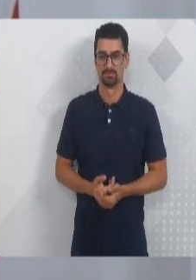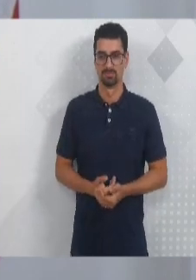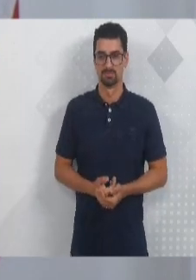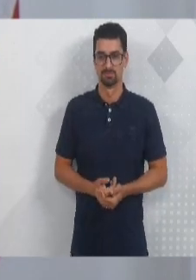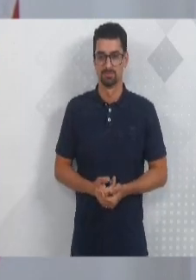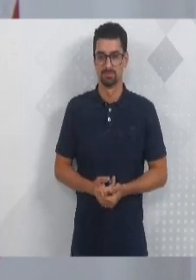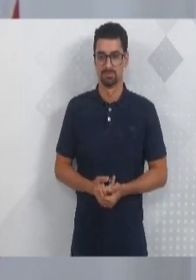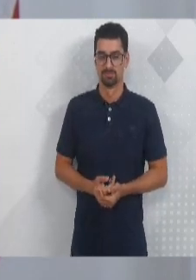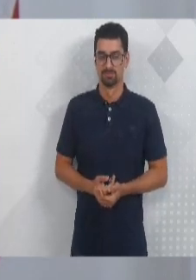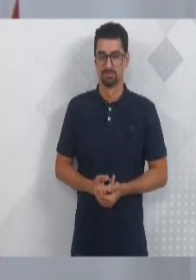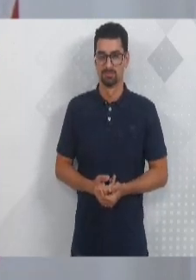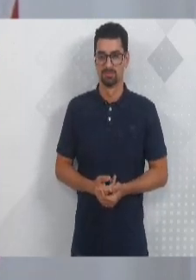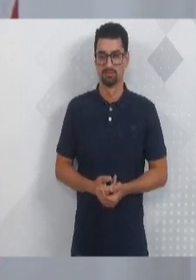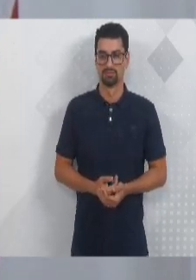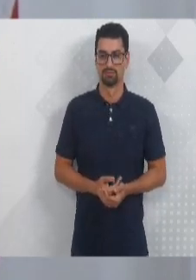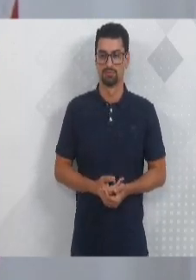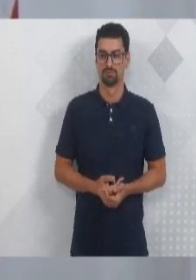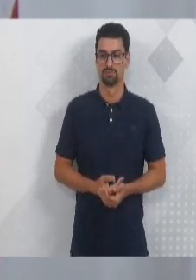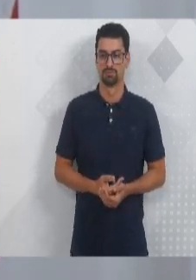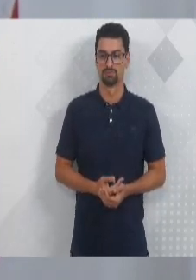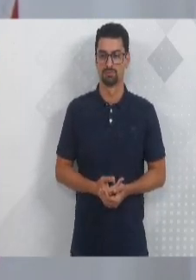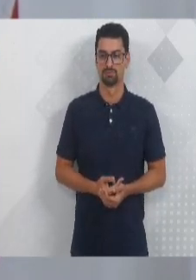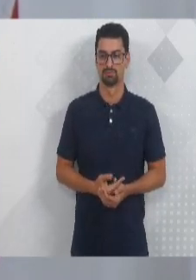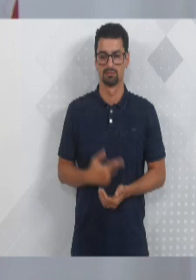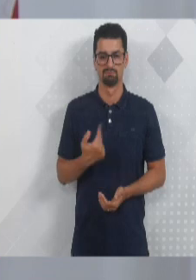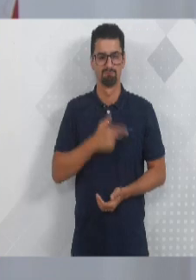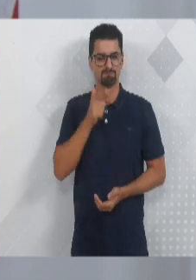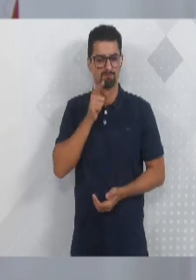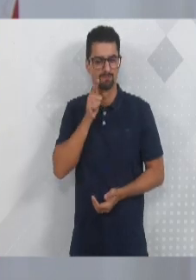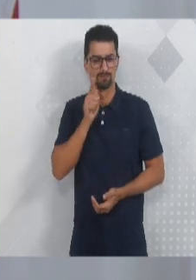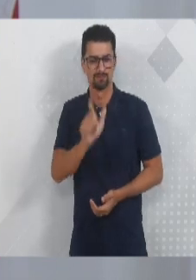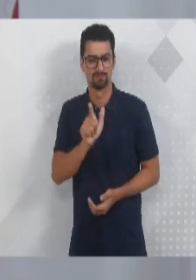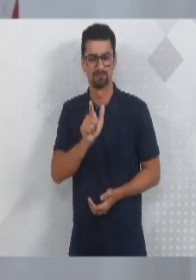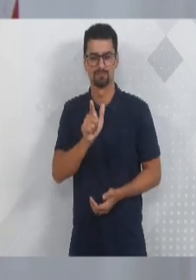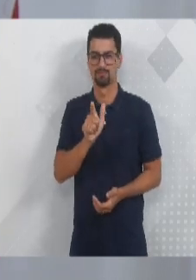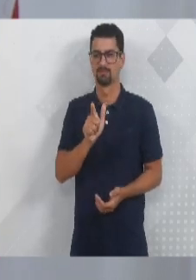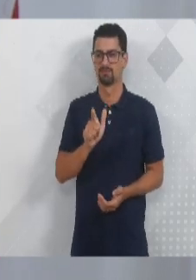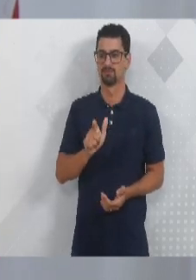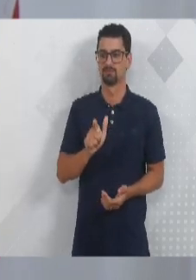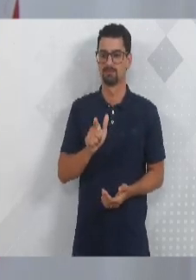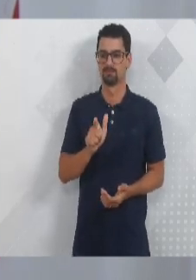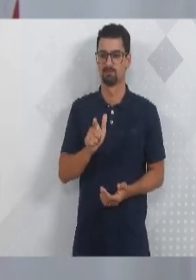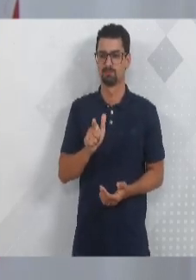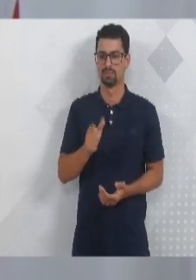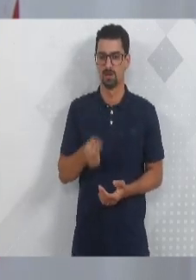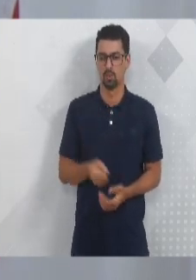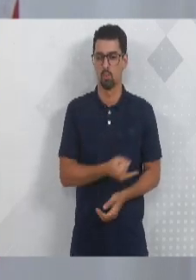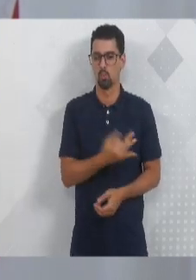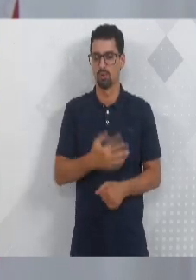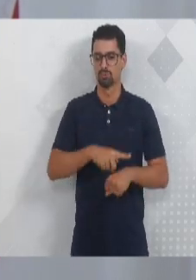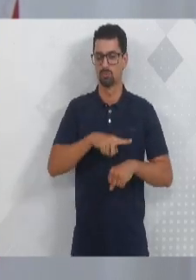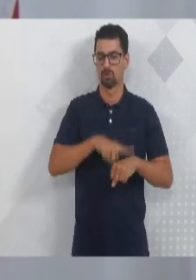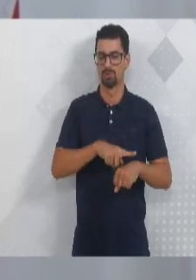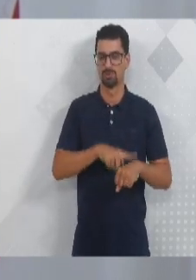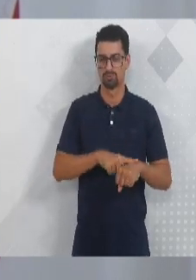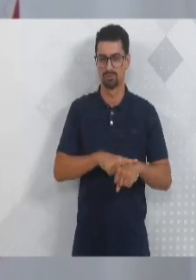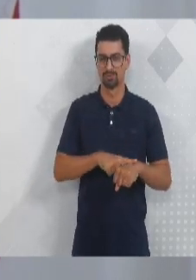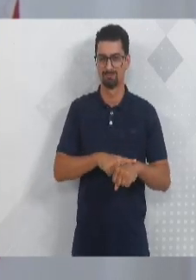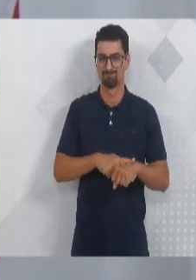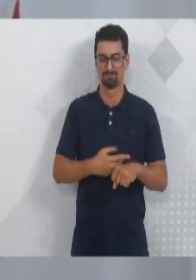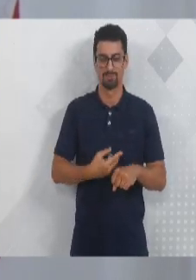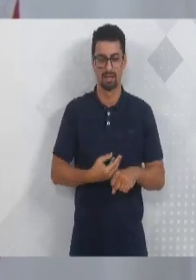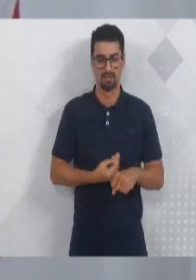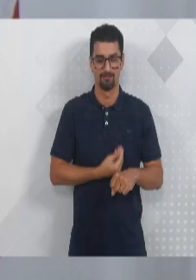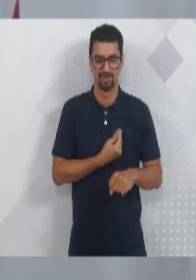gente consegue conseguiu De quantas em em quantas situações dessa na minha